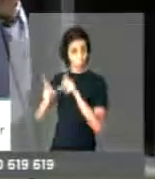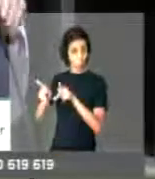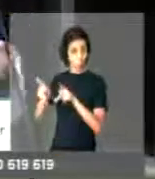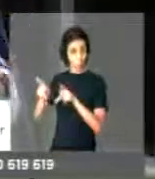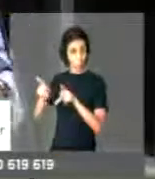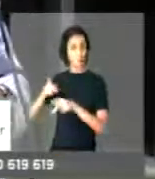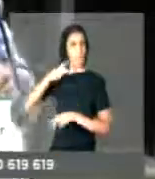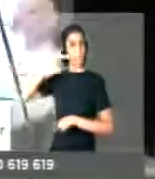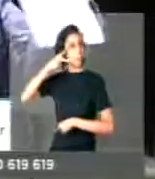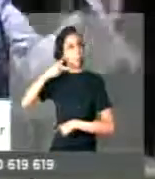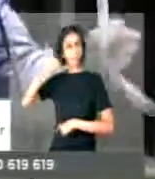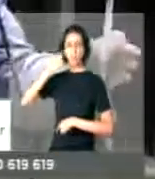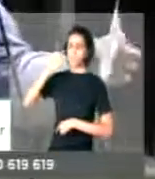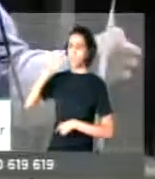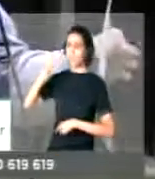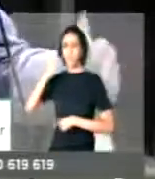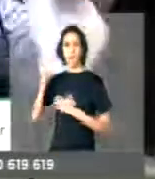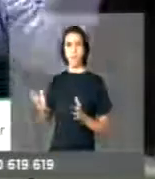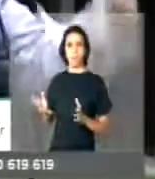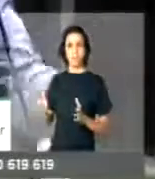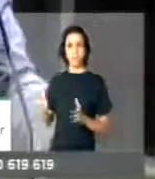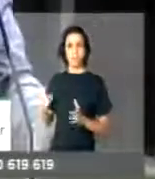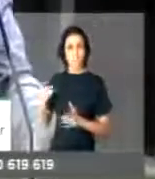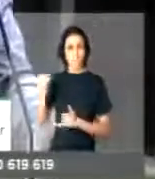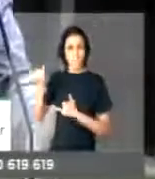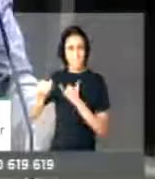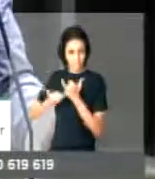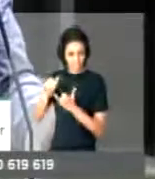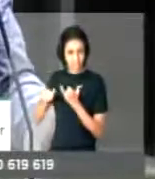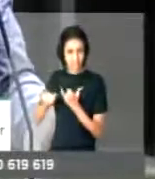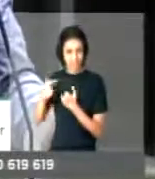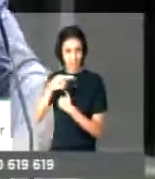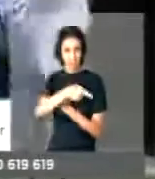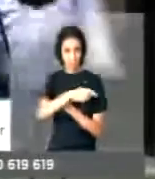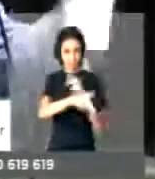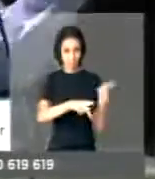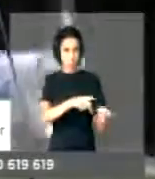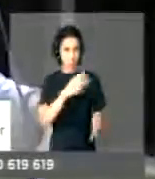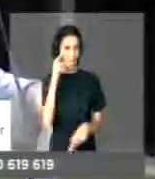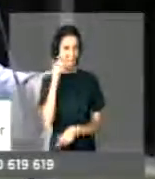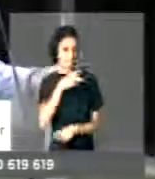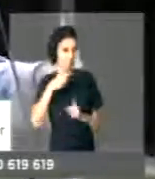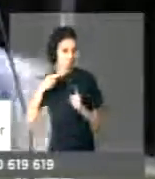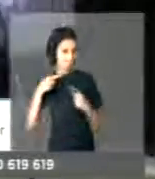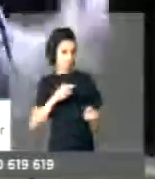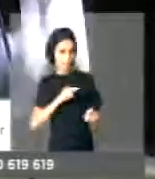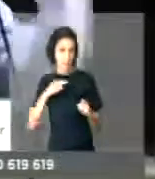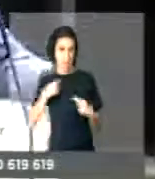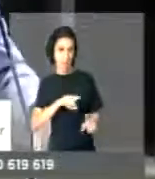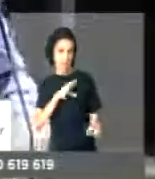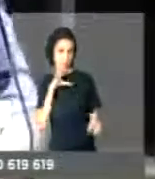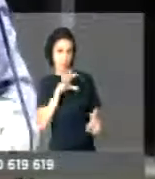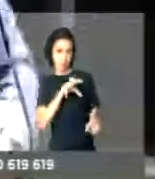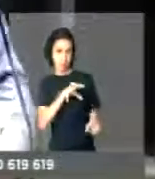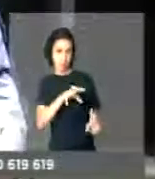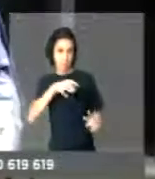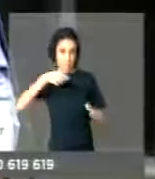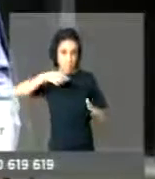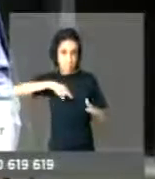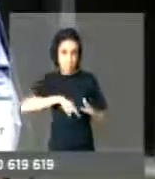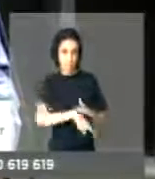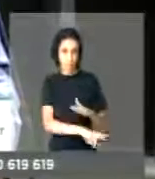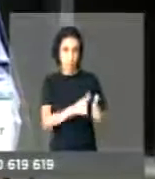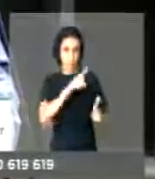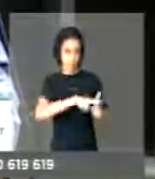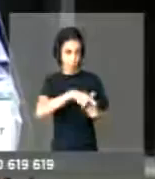se dão direito de brincar com a miséria, de provocar, de aprofundar ainda